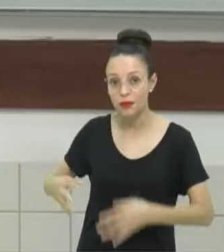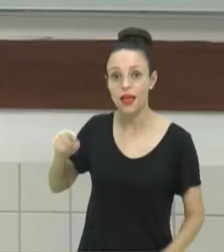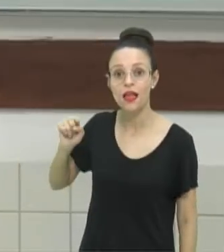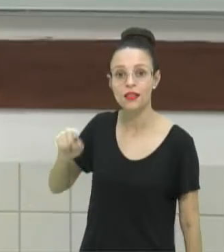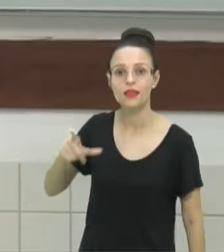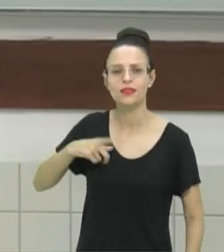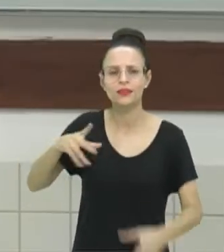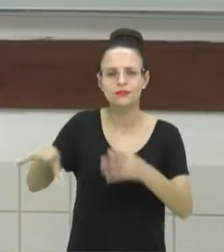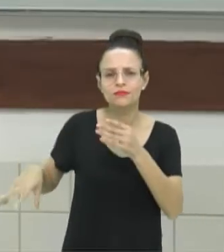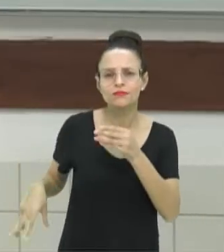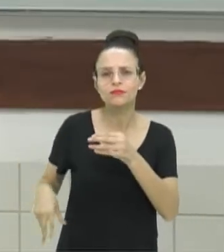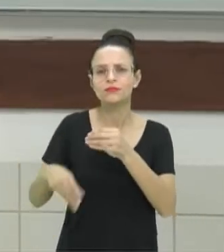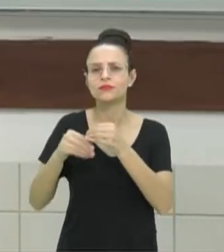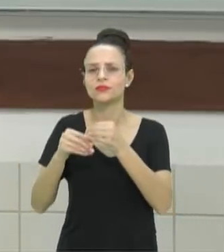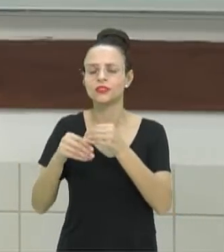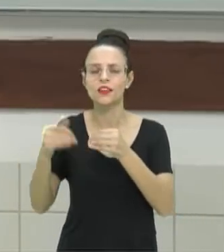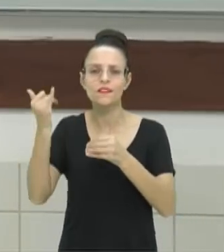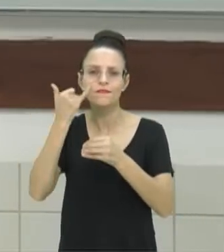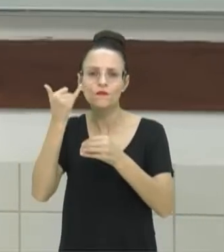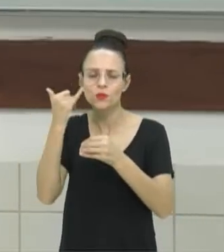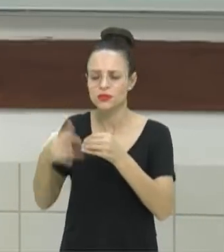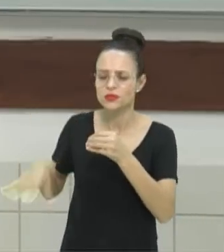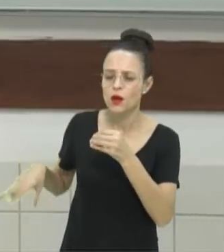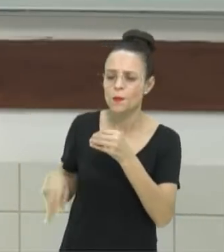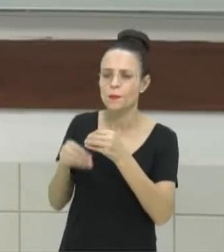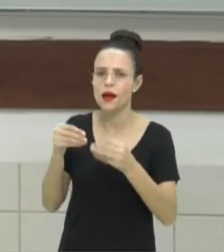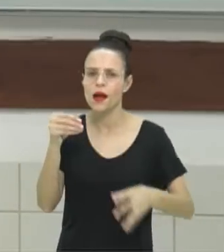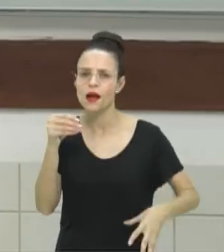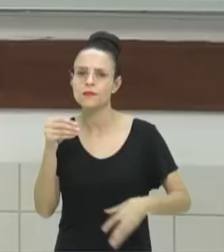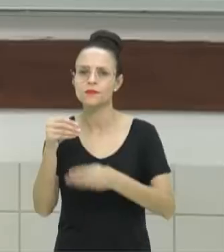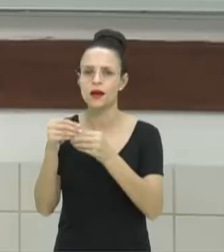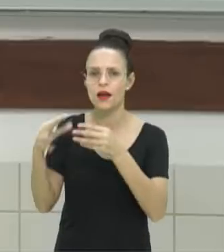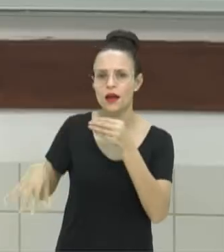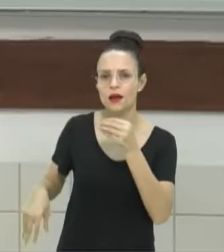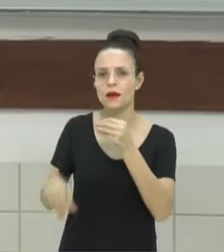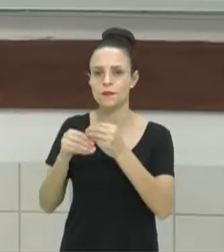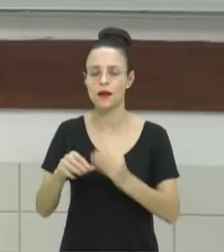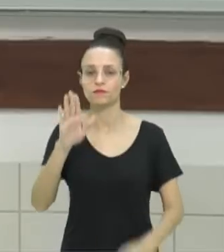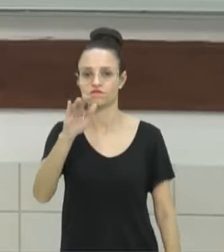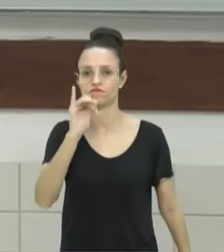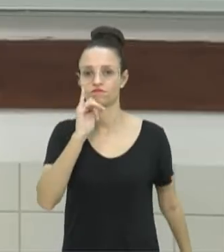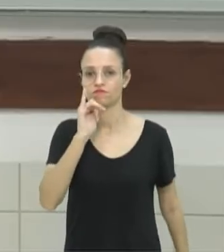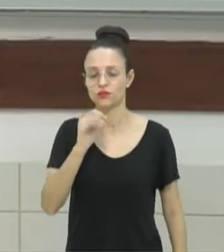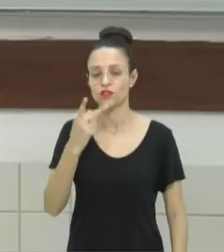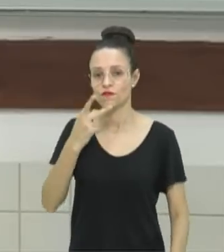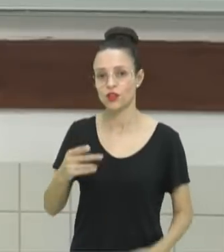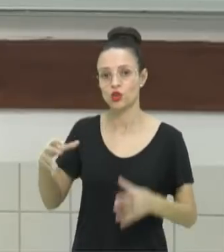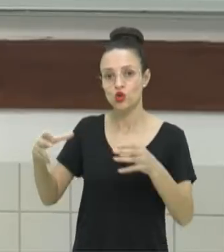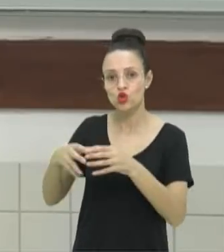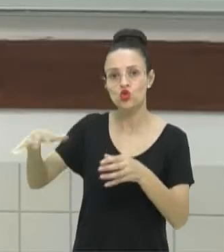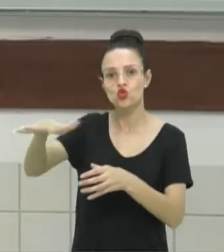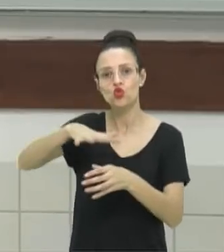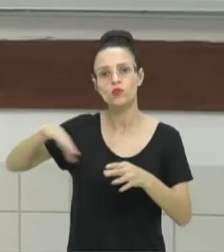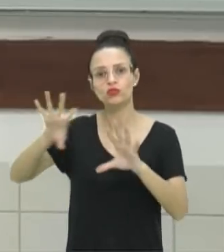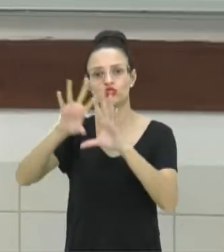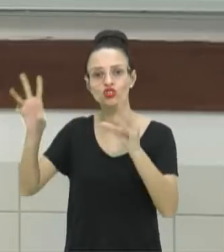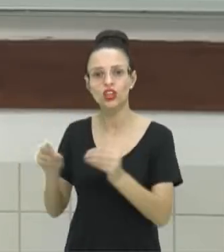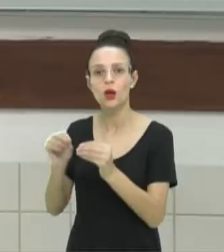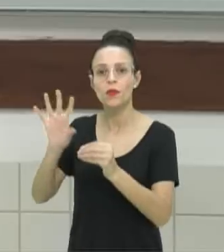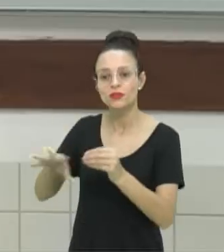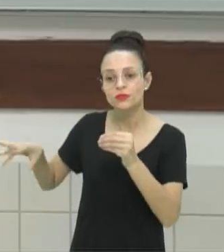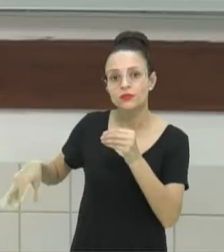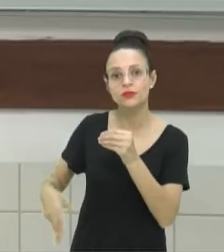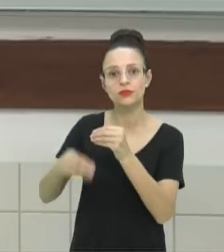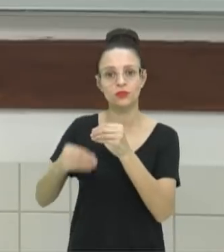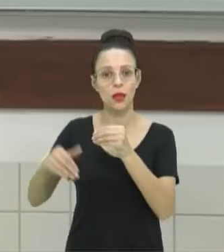que acrescentam uma informação a mais. Então, eu estou falando daquele grupo de um modo geral, mas eu acrescentei